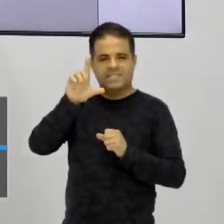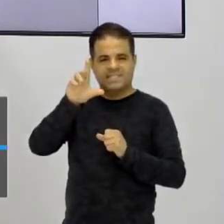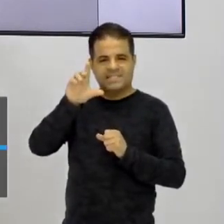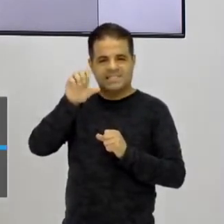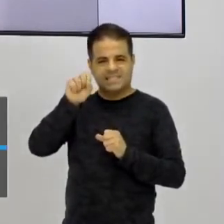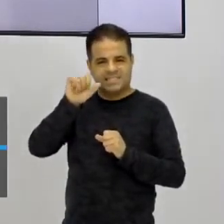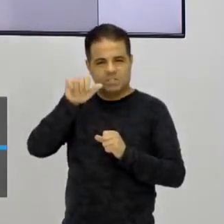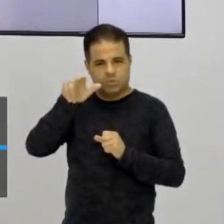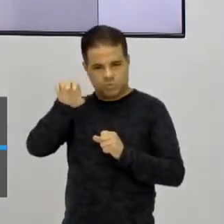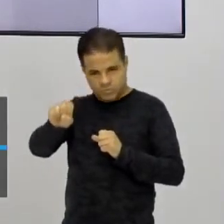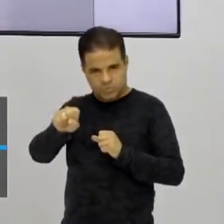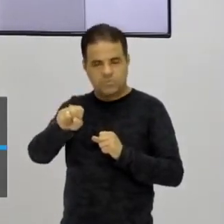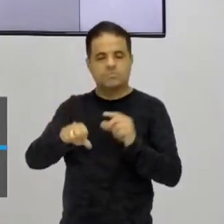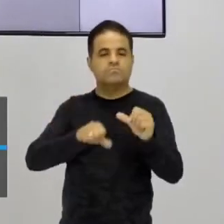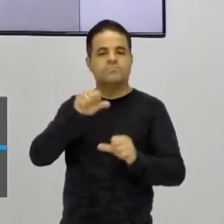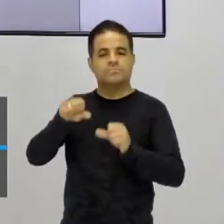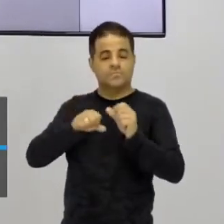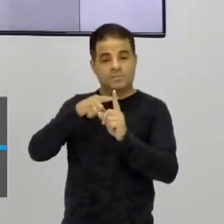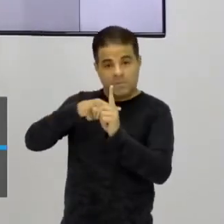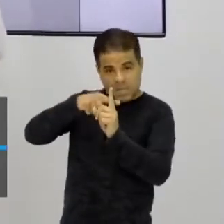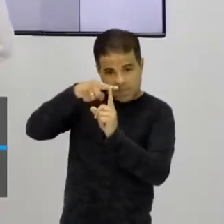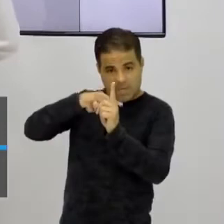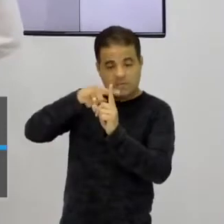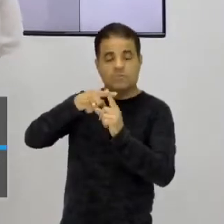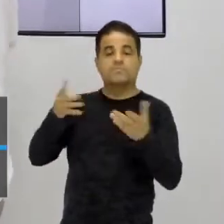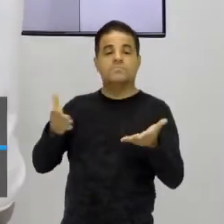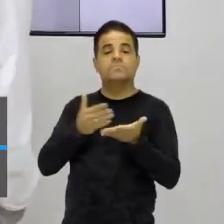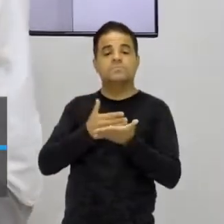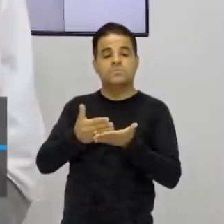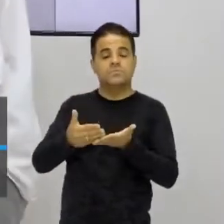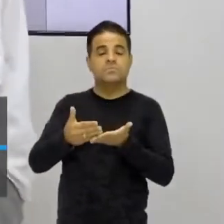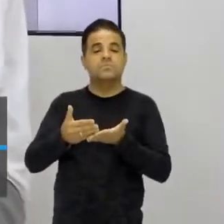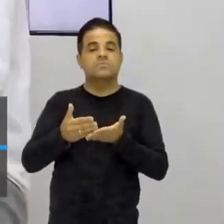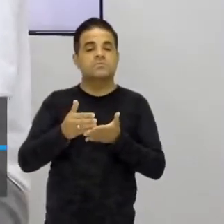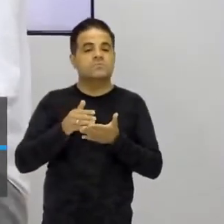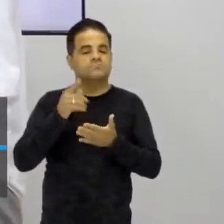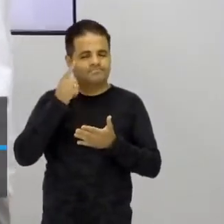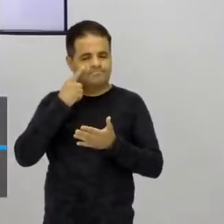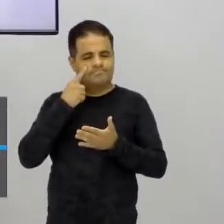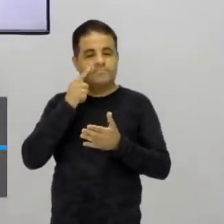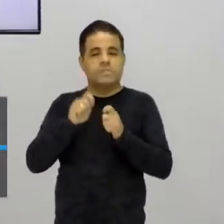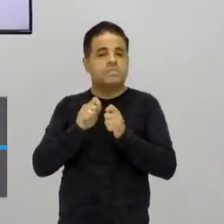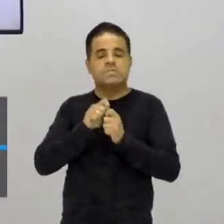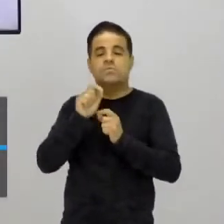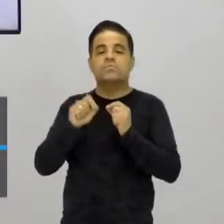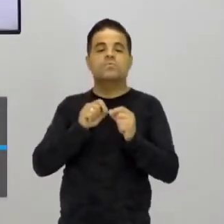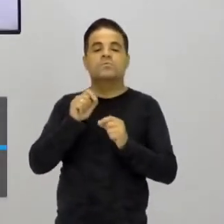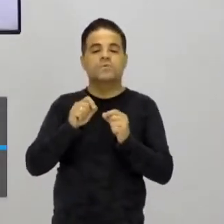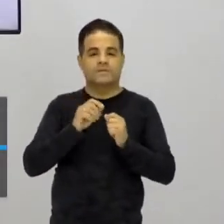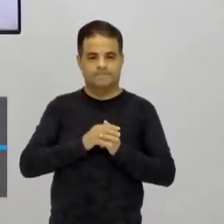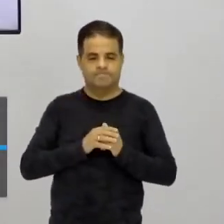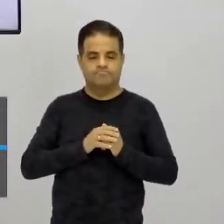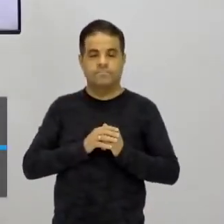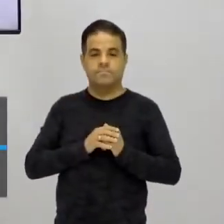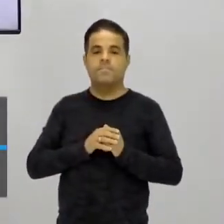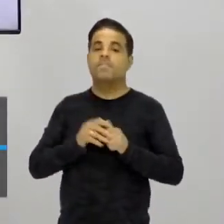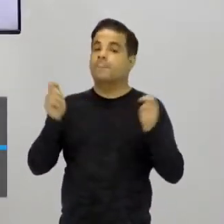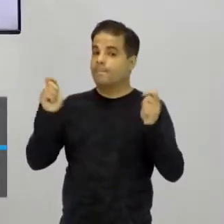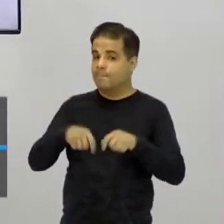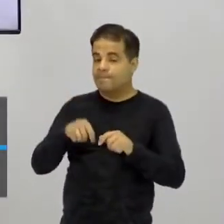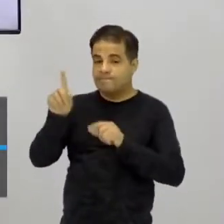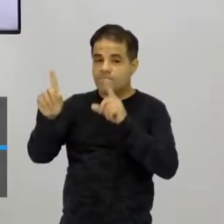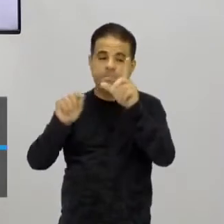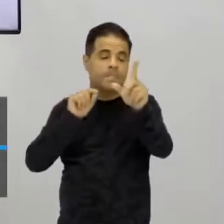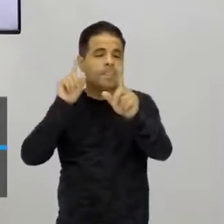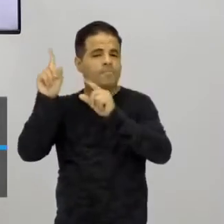para Celsius. Agora a gente pode começar aqui a brincadeira, né? Fazendo o seguinte, ó. Eu posso